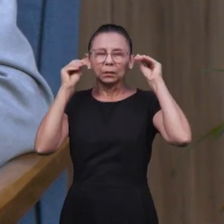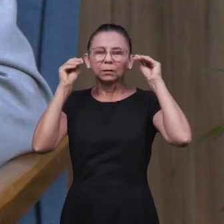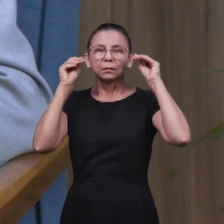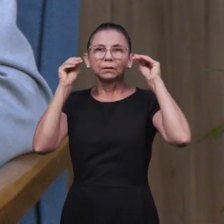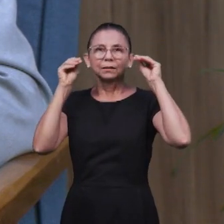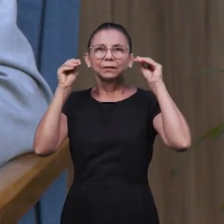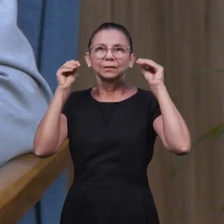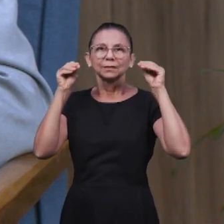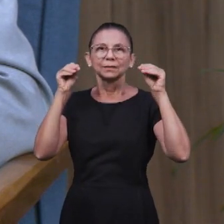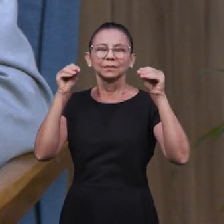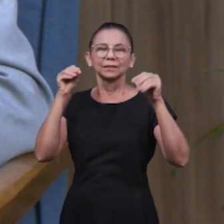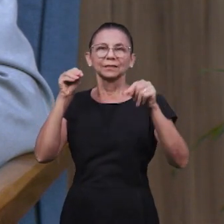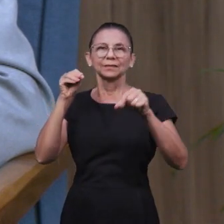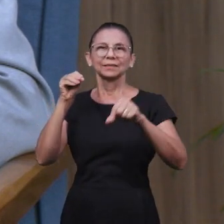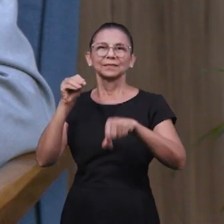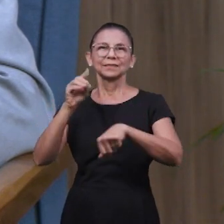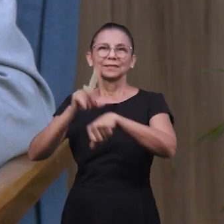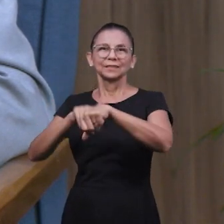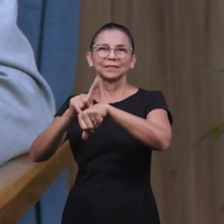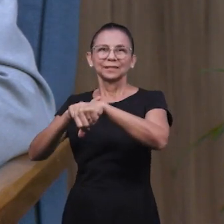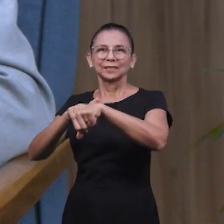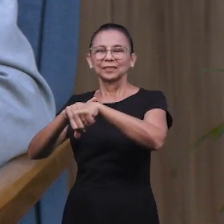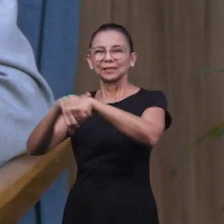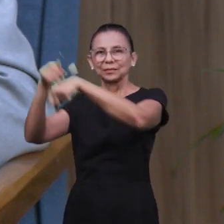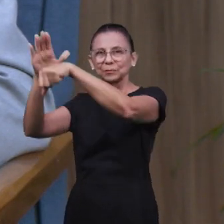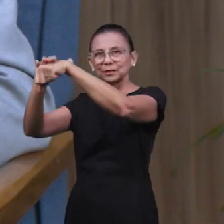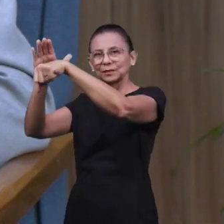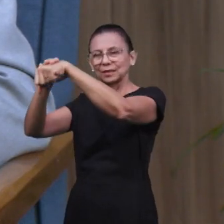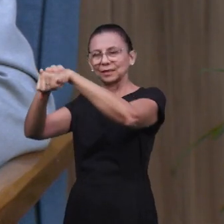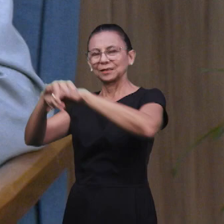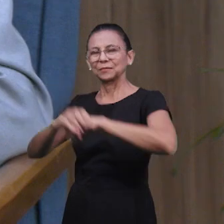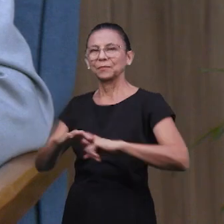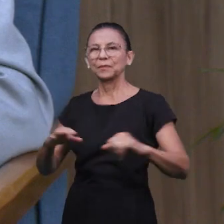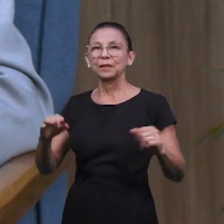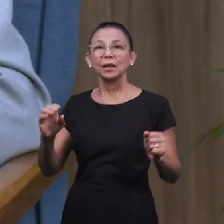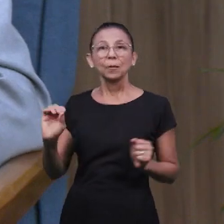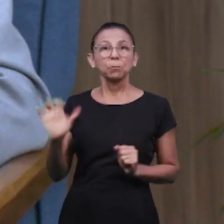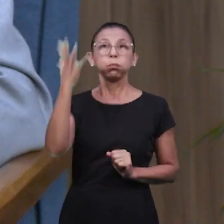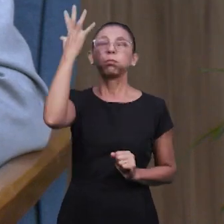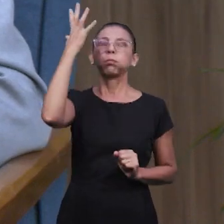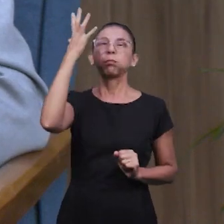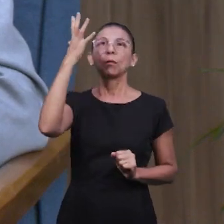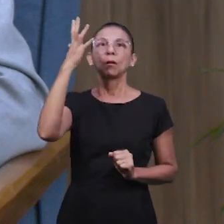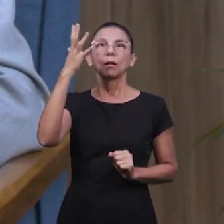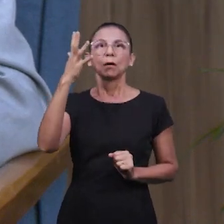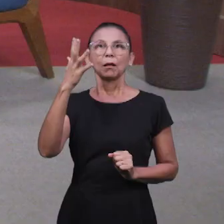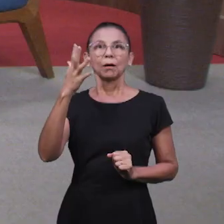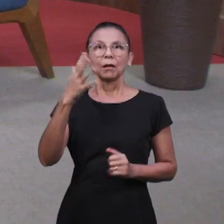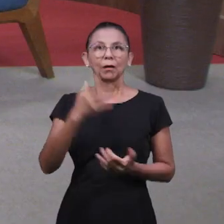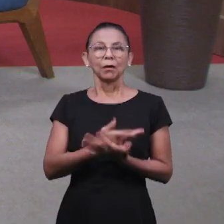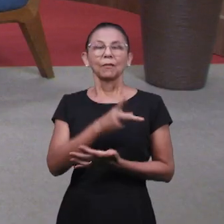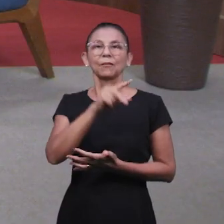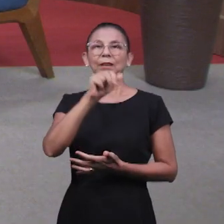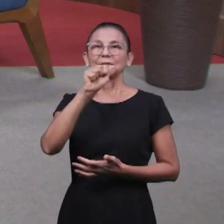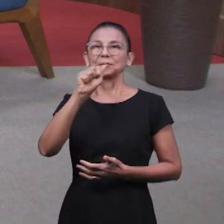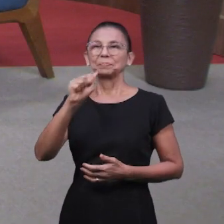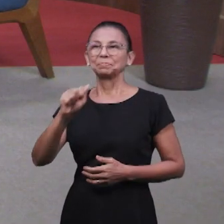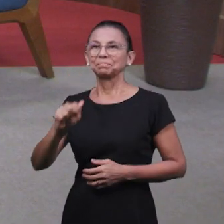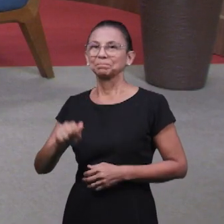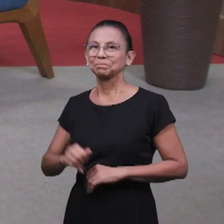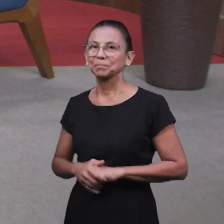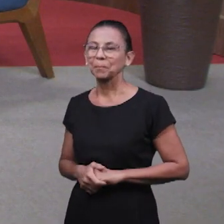de olhos, no tempo de Deus, isso vai acontecer e vai acontecer mesmo. Por isso,